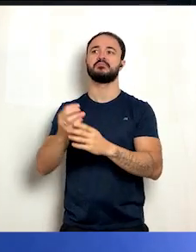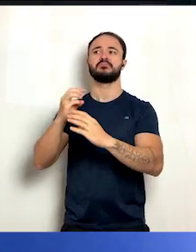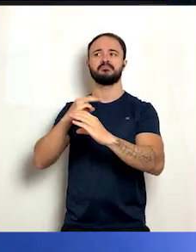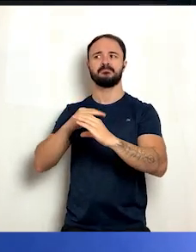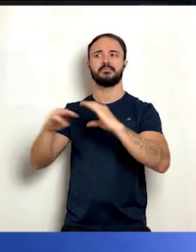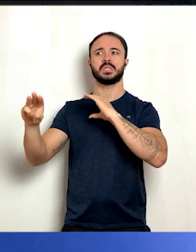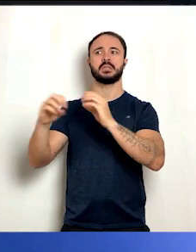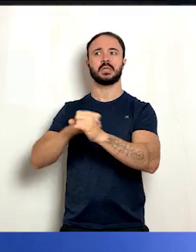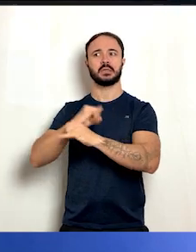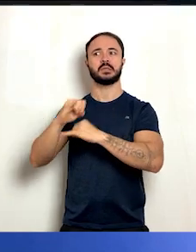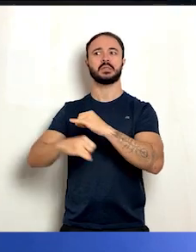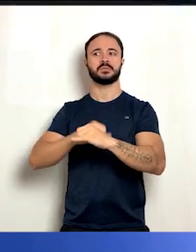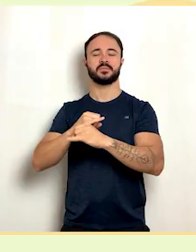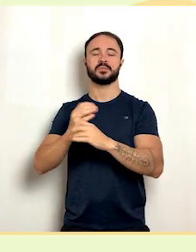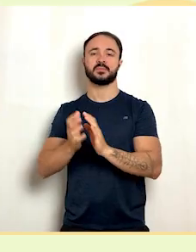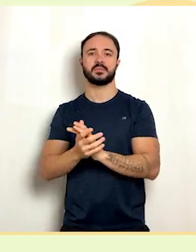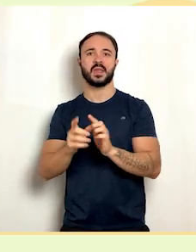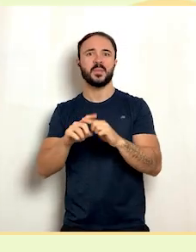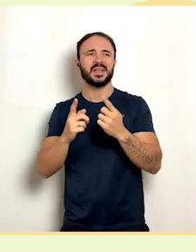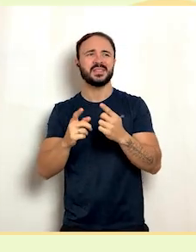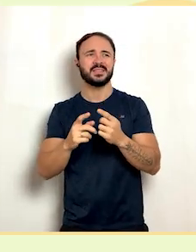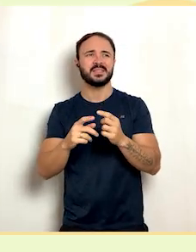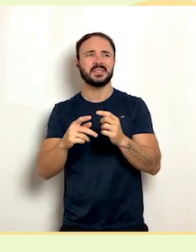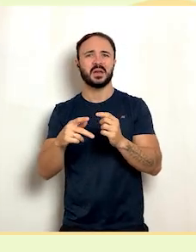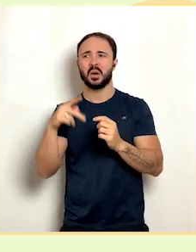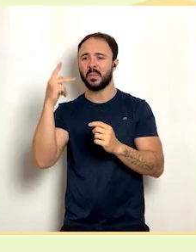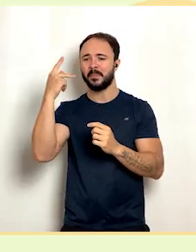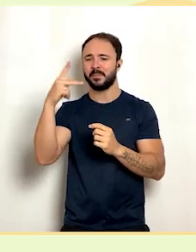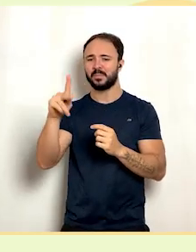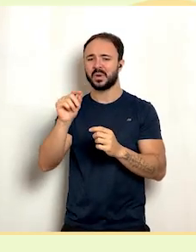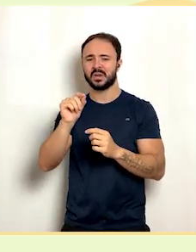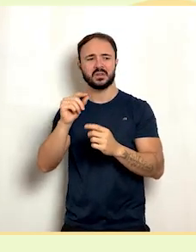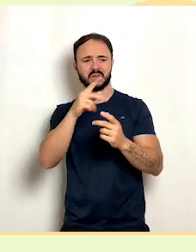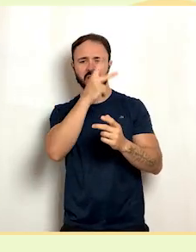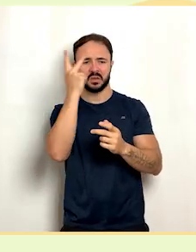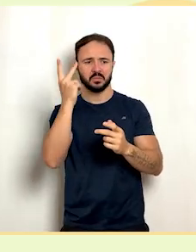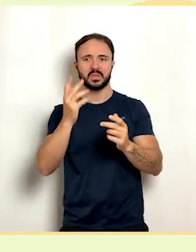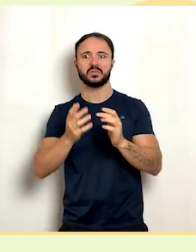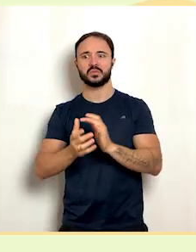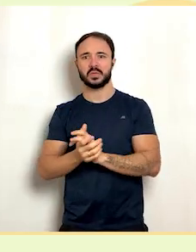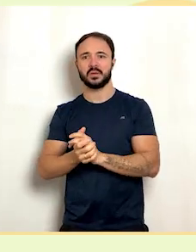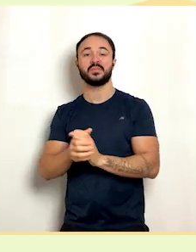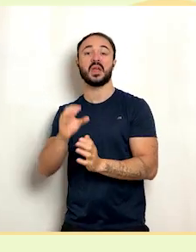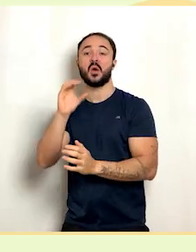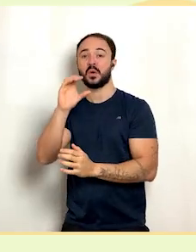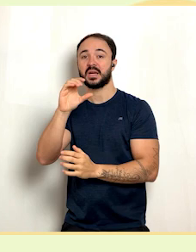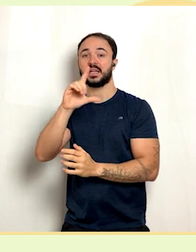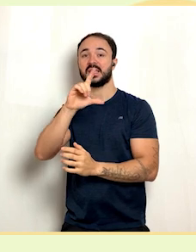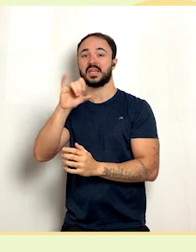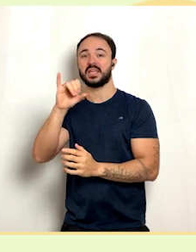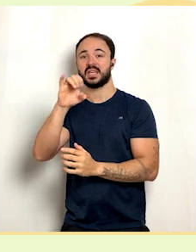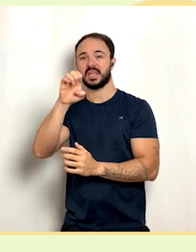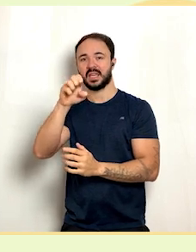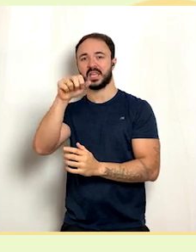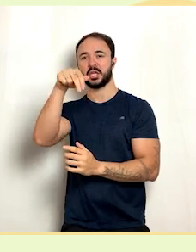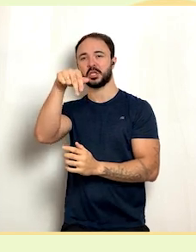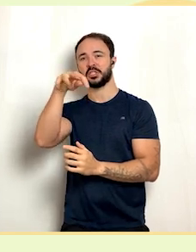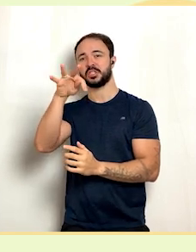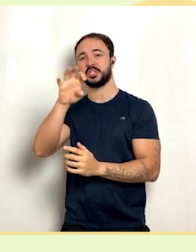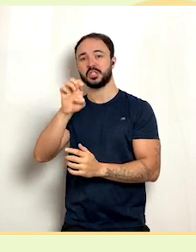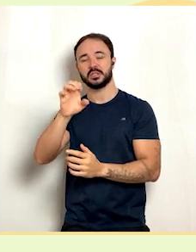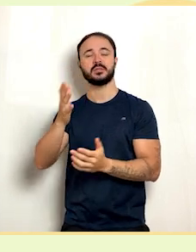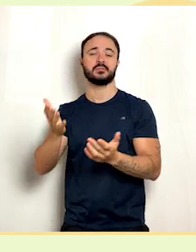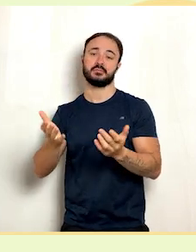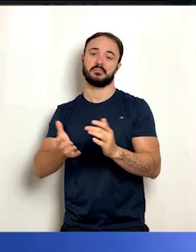complemento sem preposição. Mas a quem eu encaminhei esses e-mails? Aos clientes. Portanto,